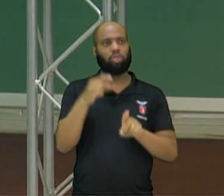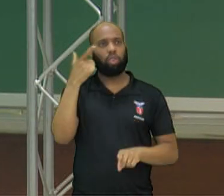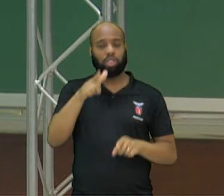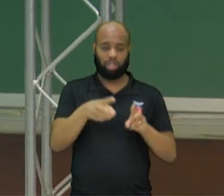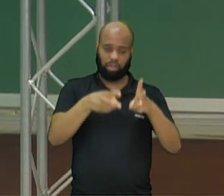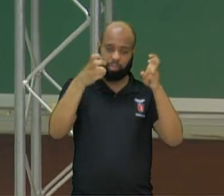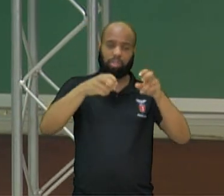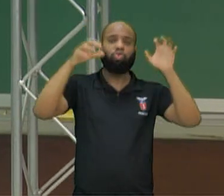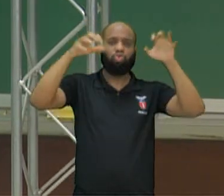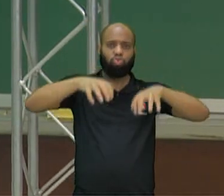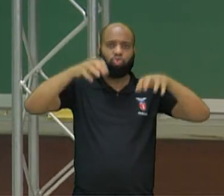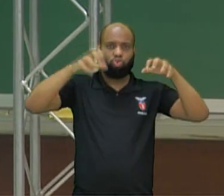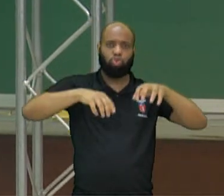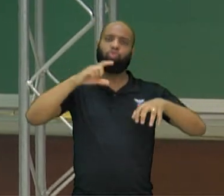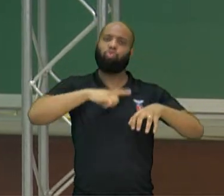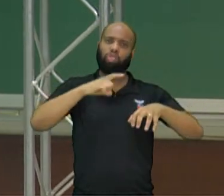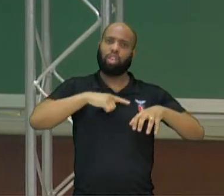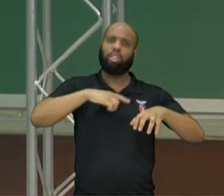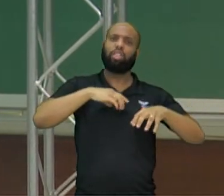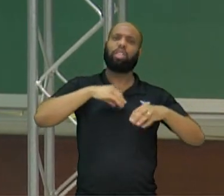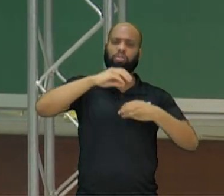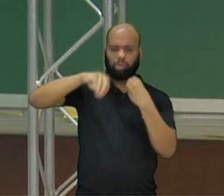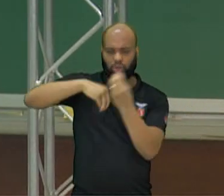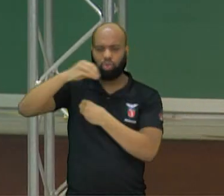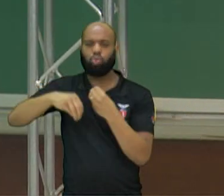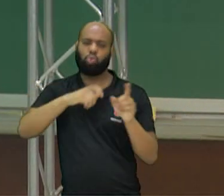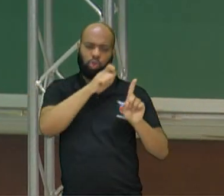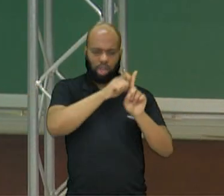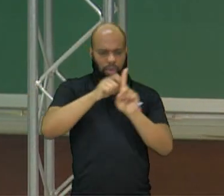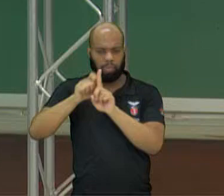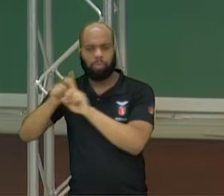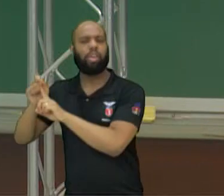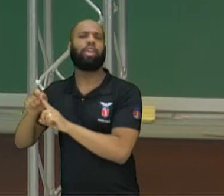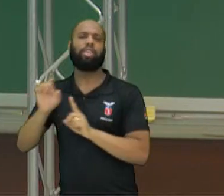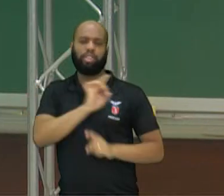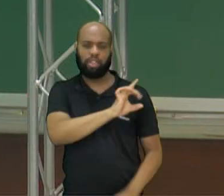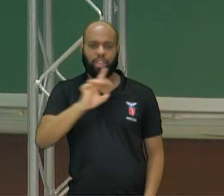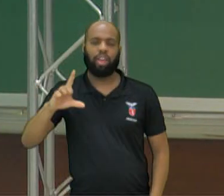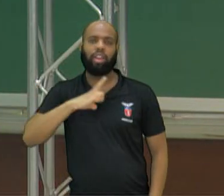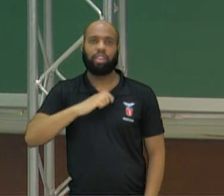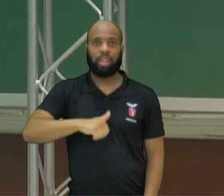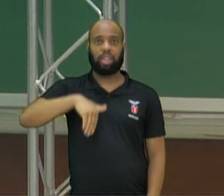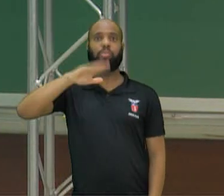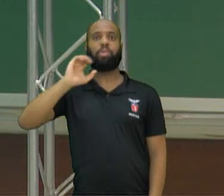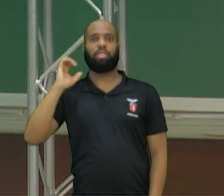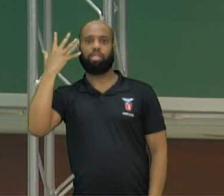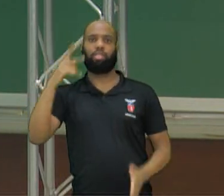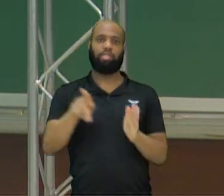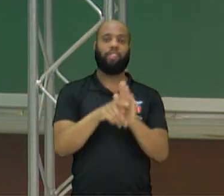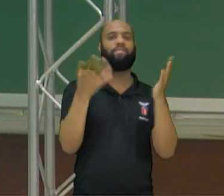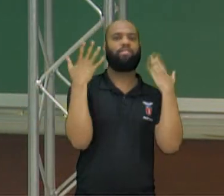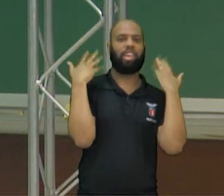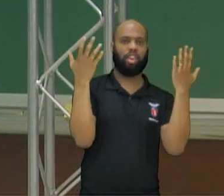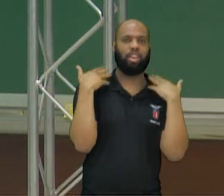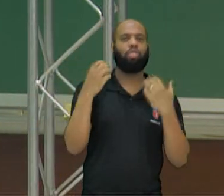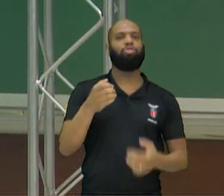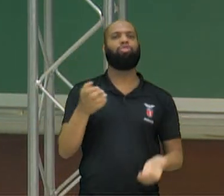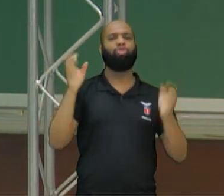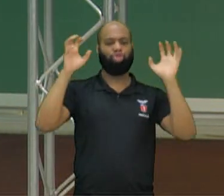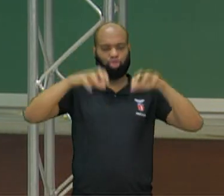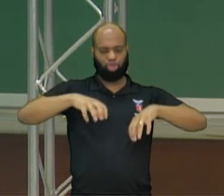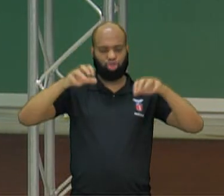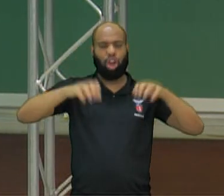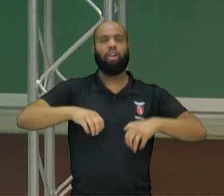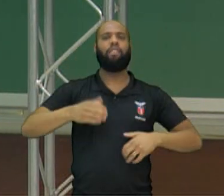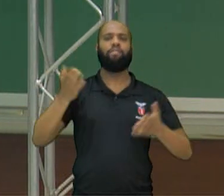E as chuvas são bem distribuídas durante o ano e apresentam maior ocorrência durante o verão. Então, chove mais no verão,